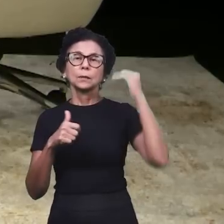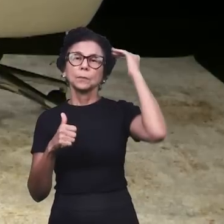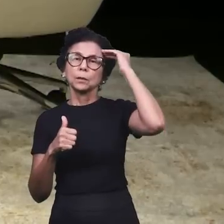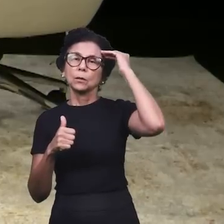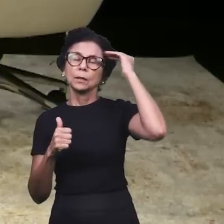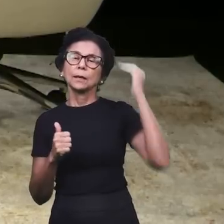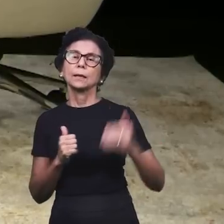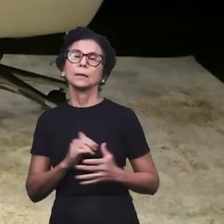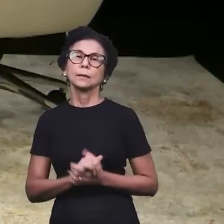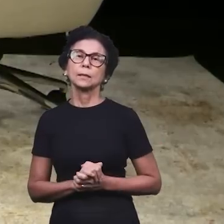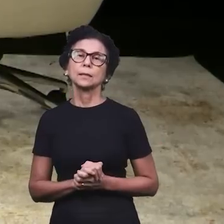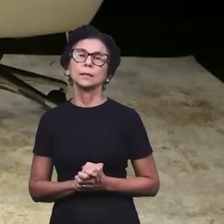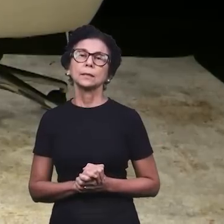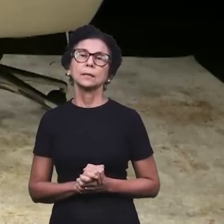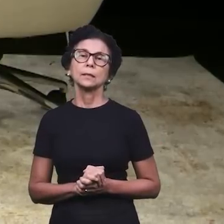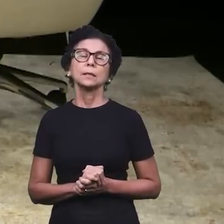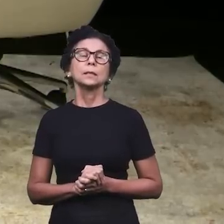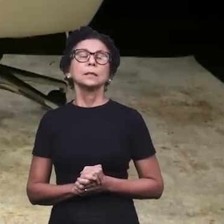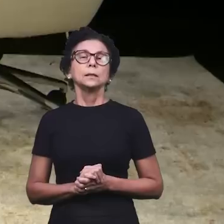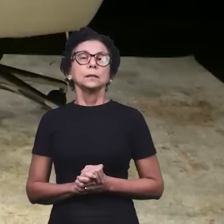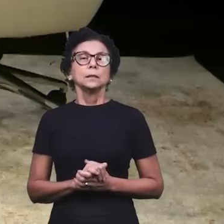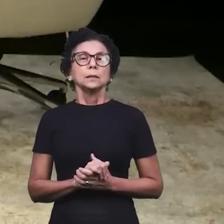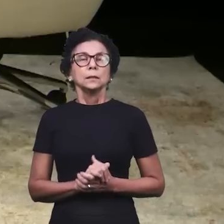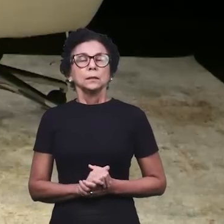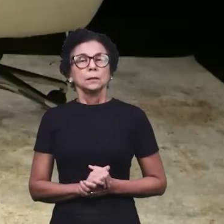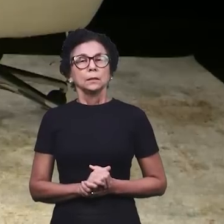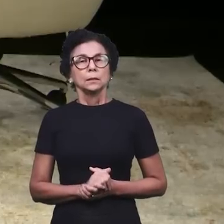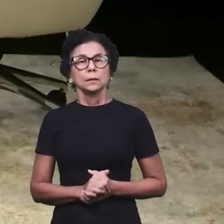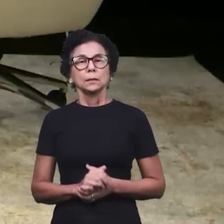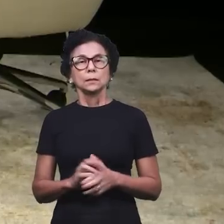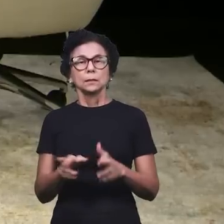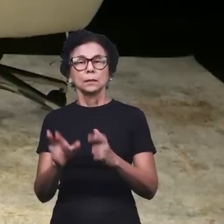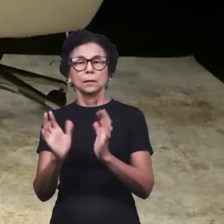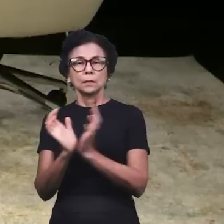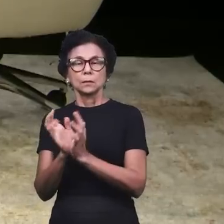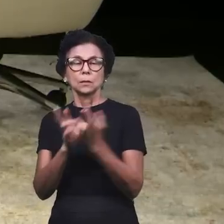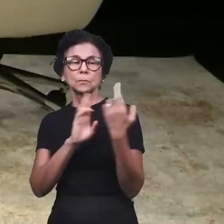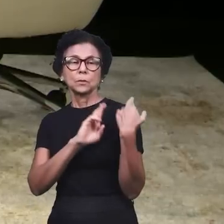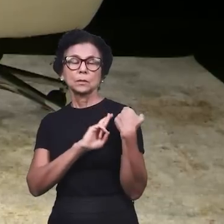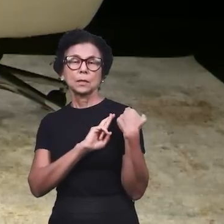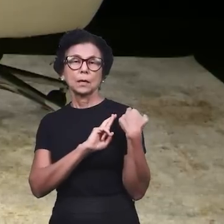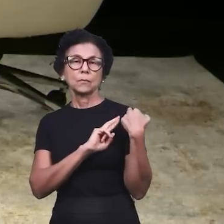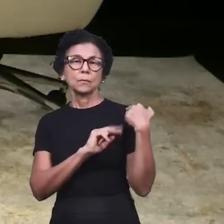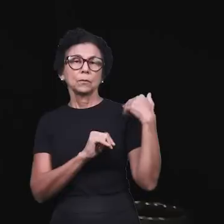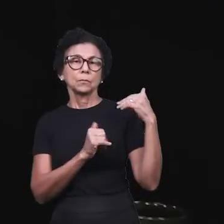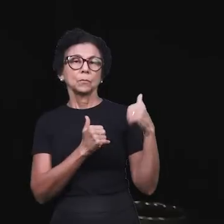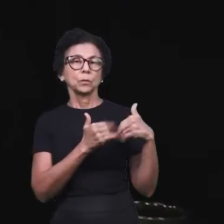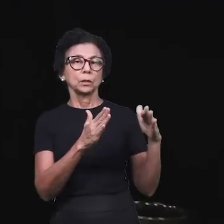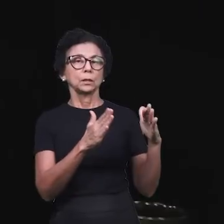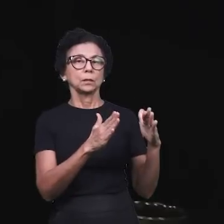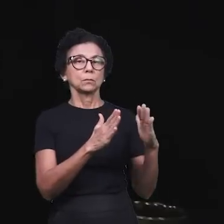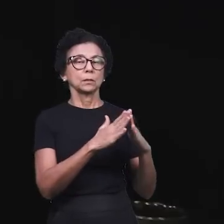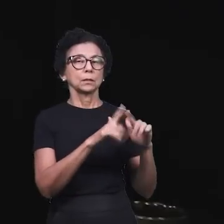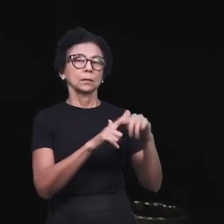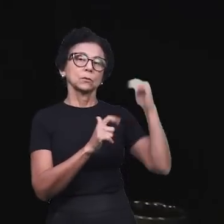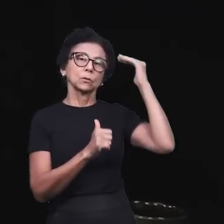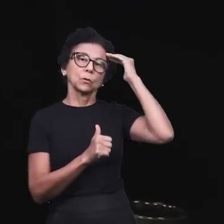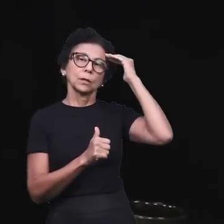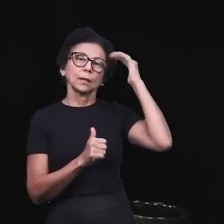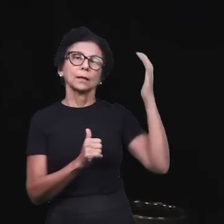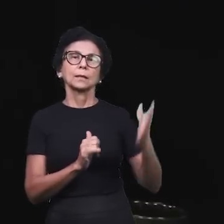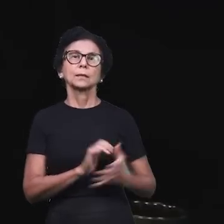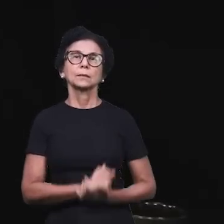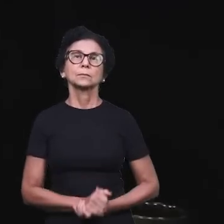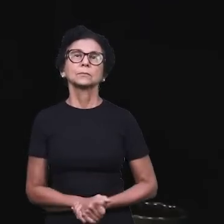foram responsáveis pelo início da igreja na Coreia. Que maravilha. Amém. Foram ao Brasil, depois se integraram. Conheceram o Brasil,